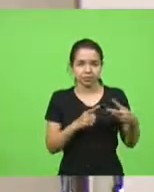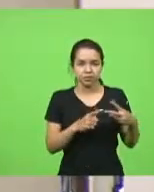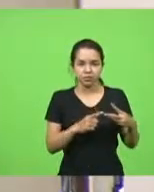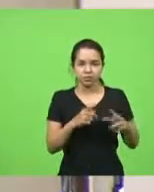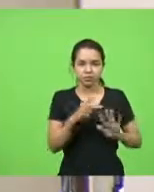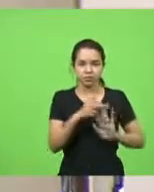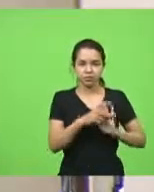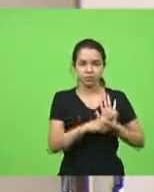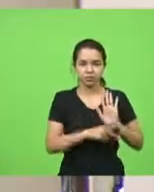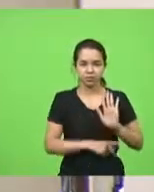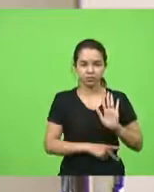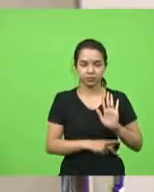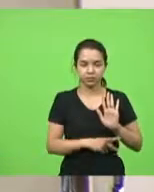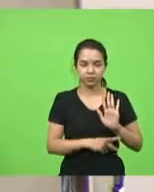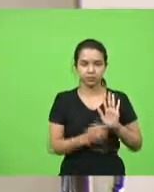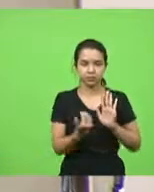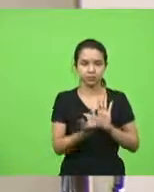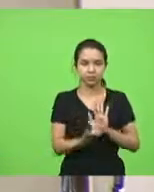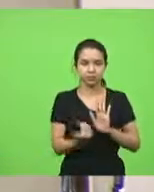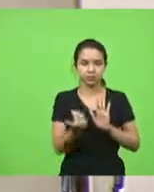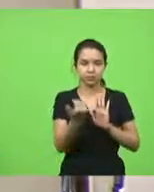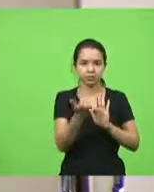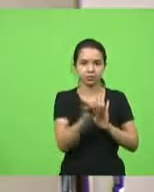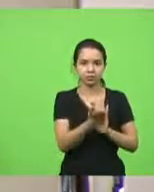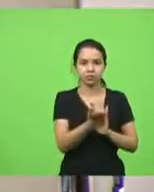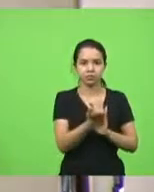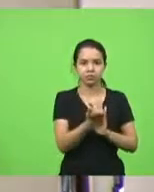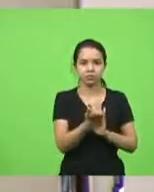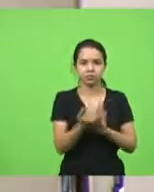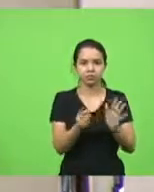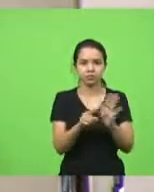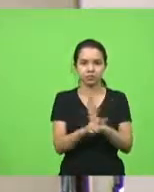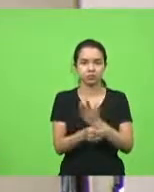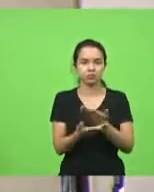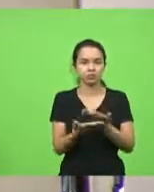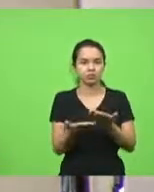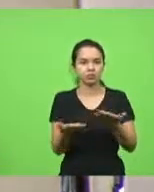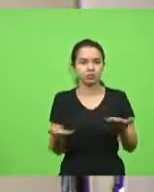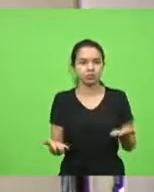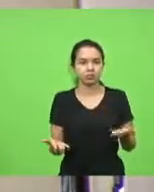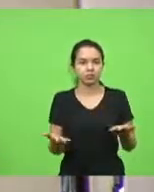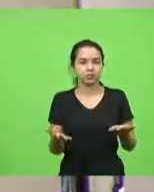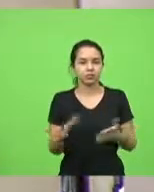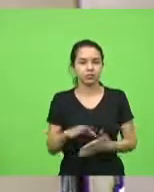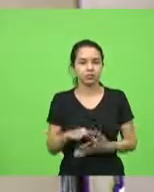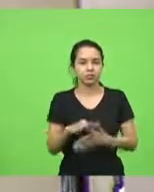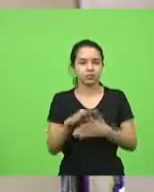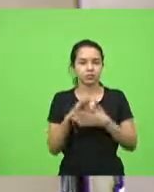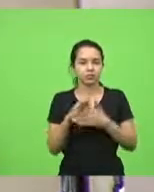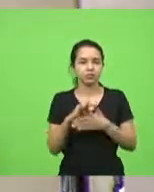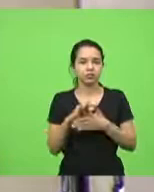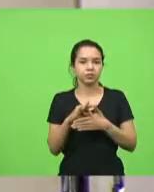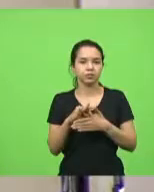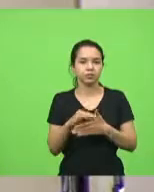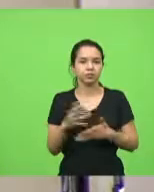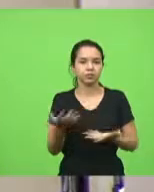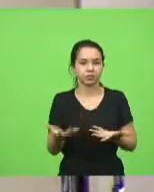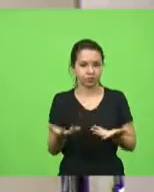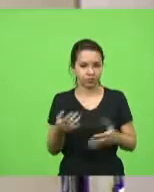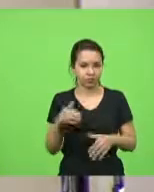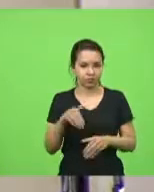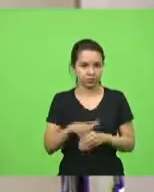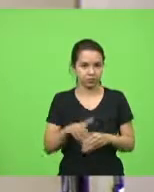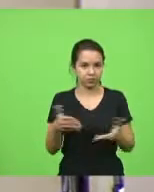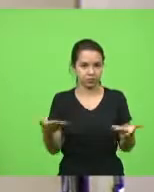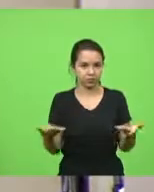Consulto, senhores líderes, se alguém tem alguma objeção a discutirmos e votarmos as matérias no dia de hoje.